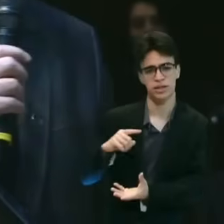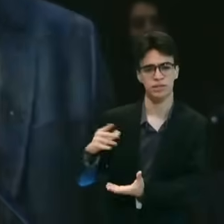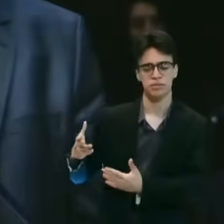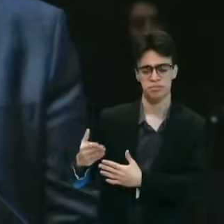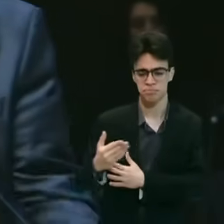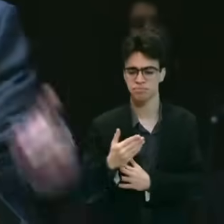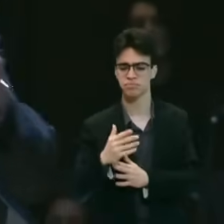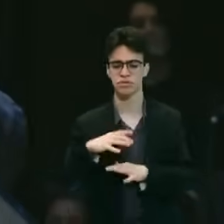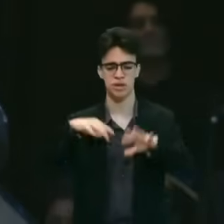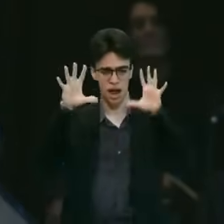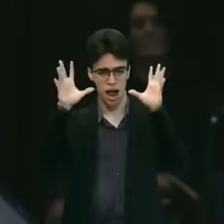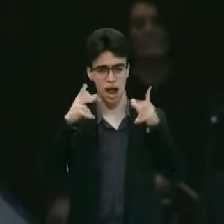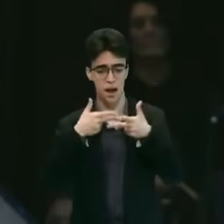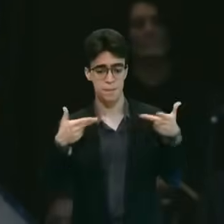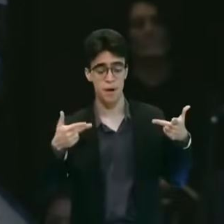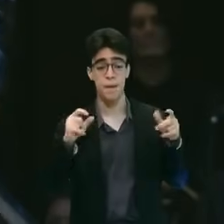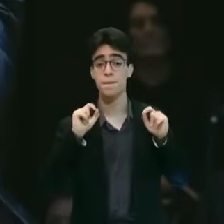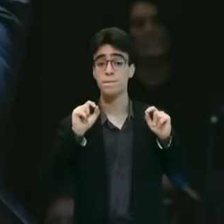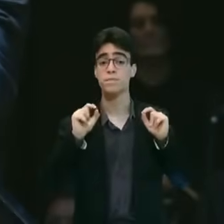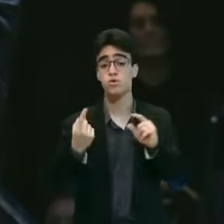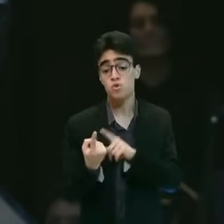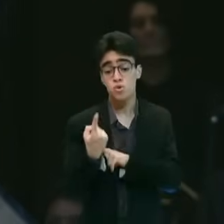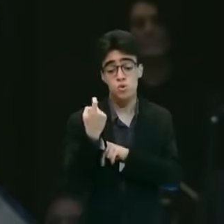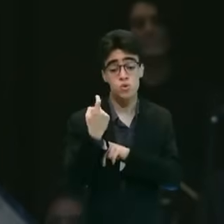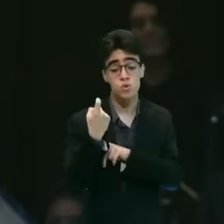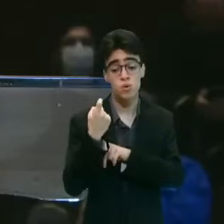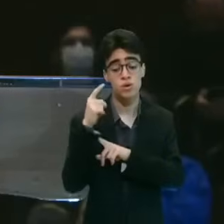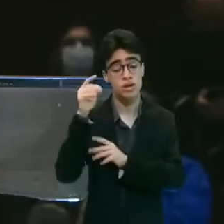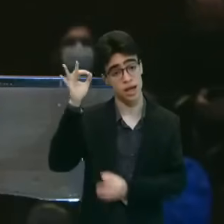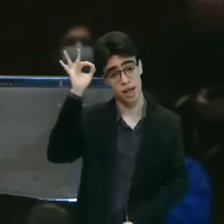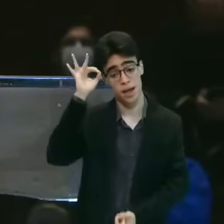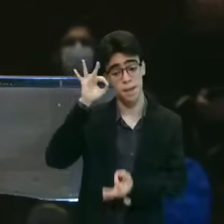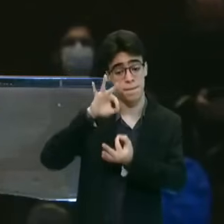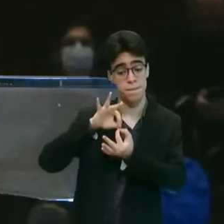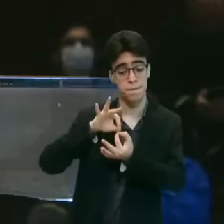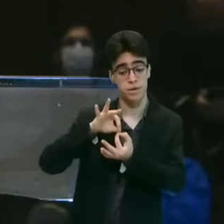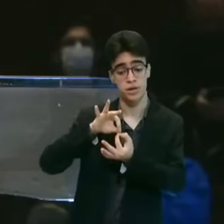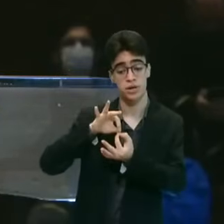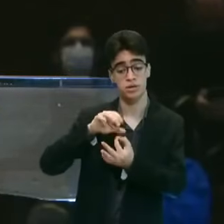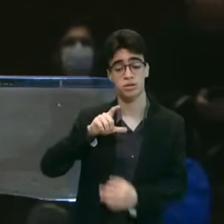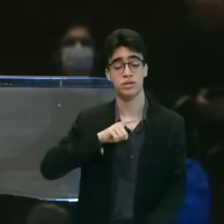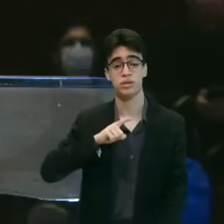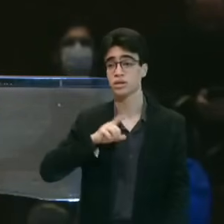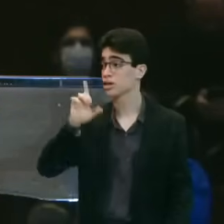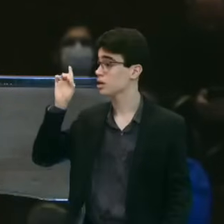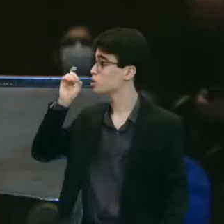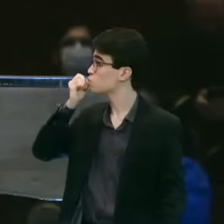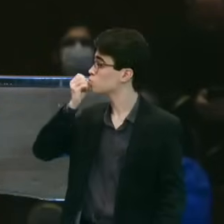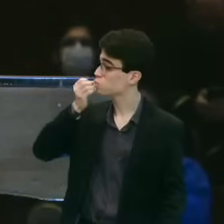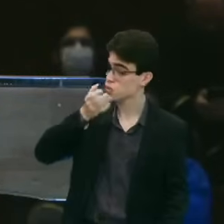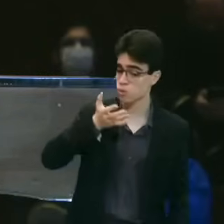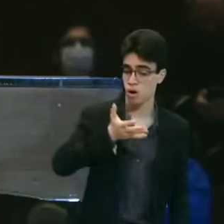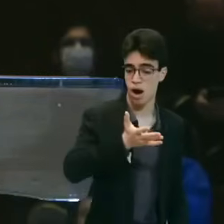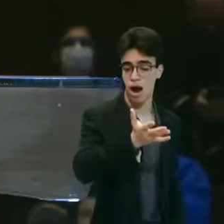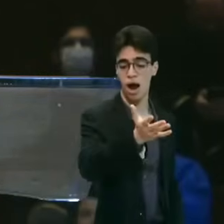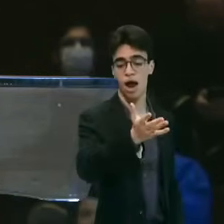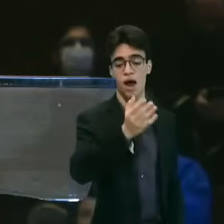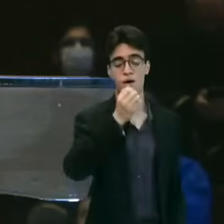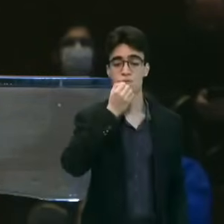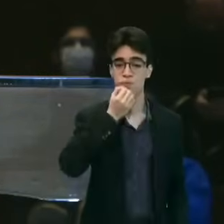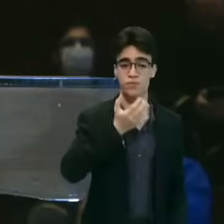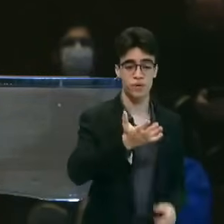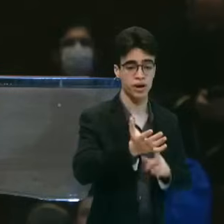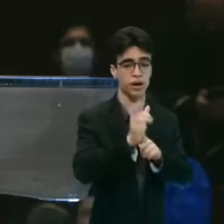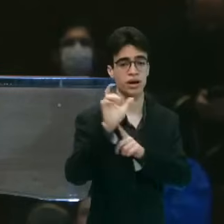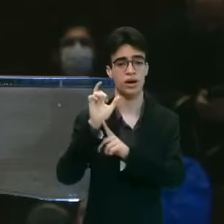vivente, mas o único que tem espírito, que vem daquele sopro de Deus, a palavra sopro lá